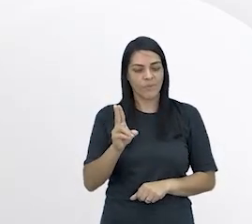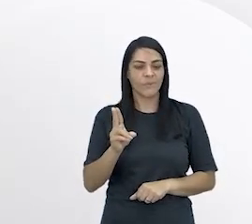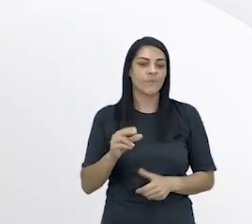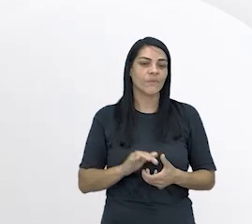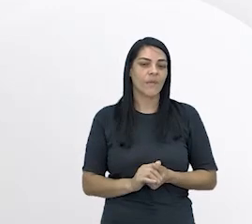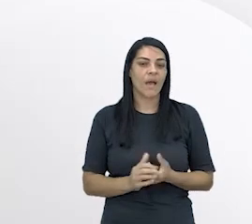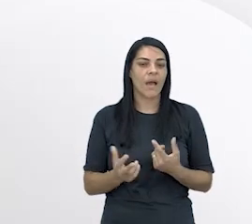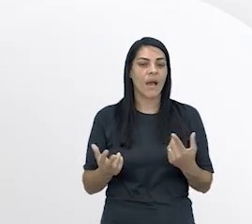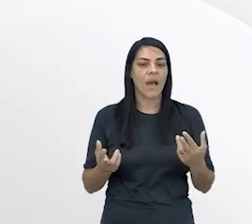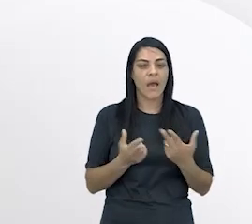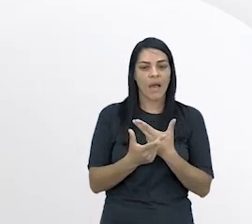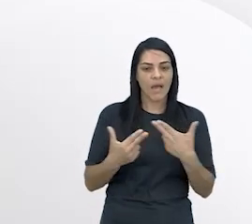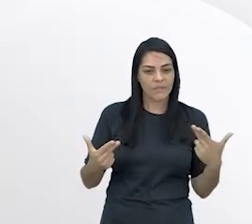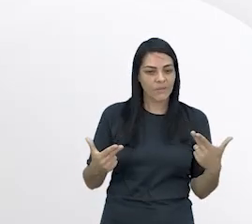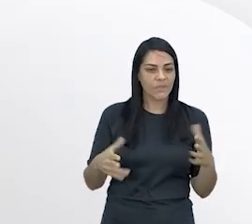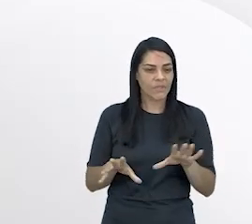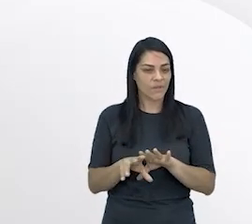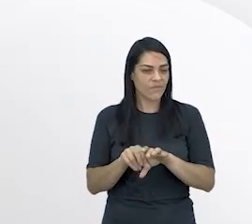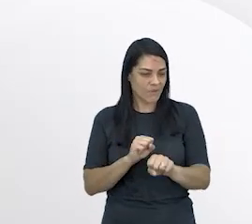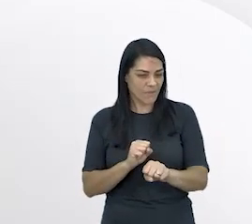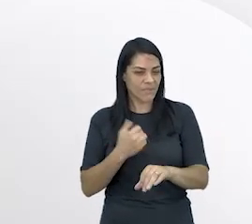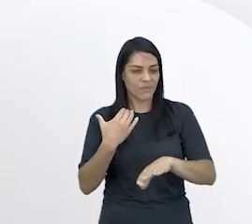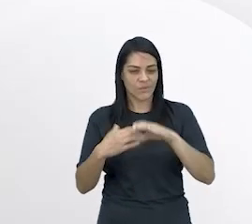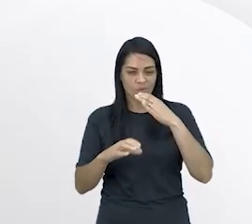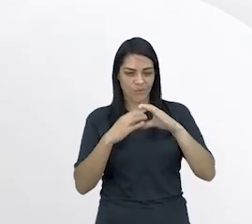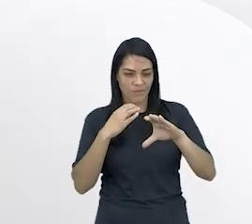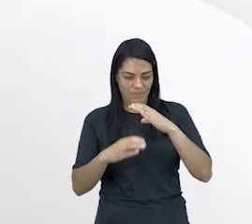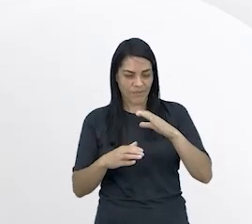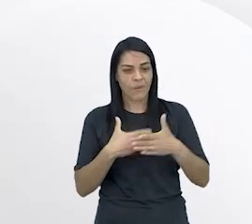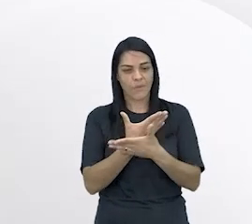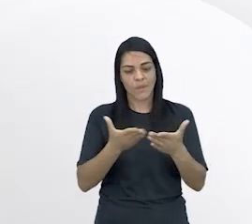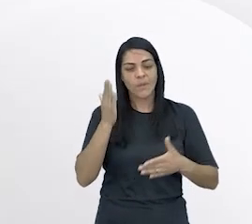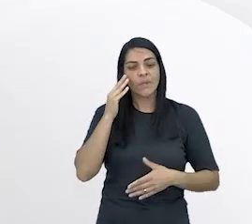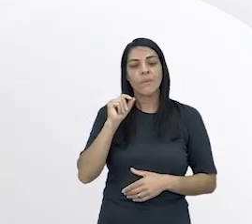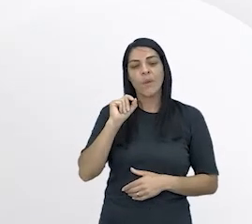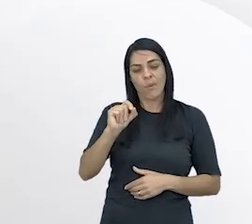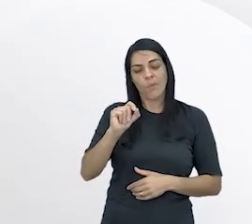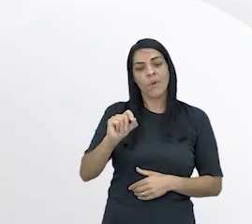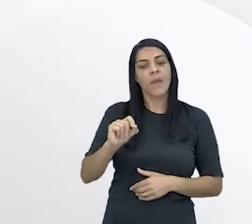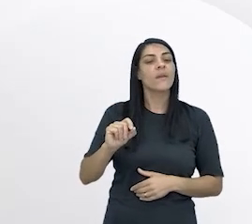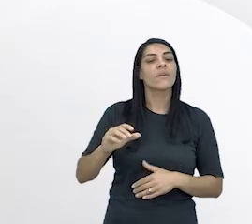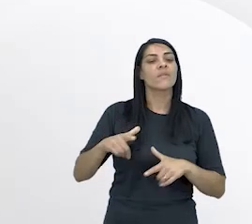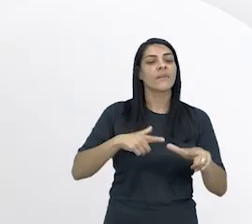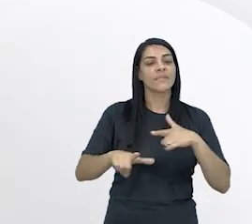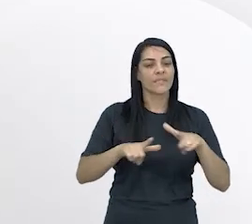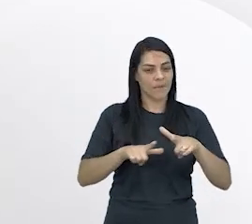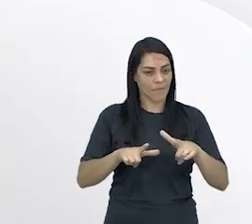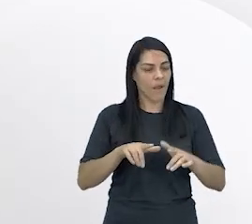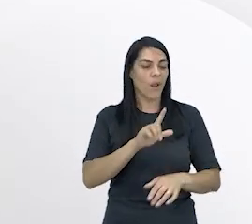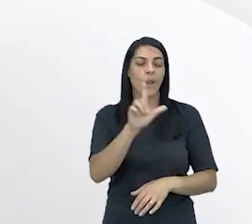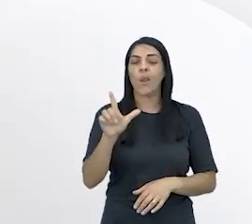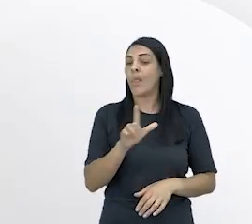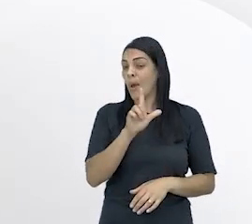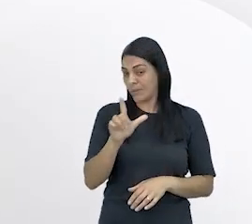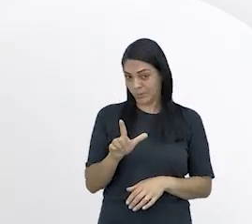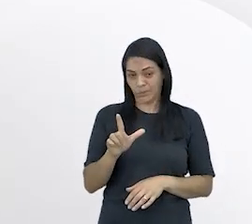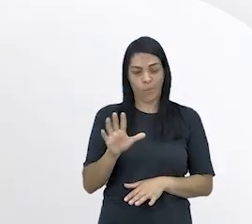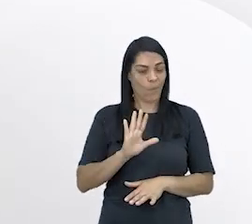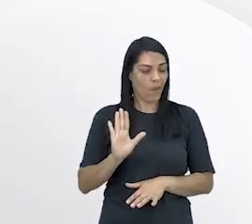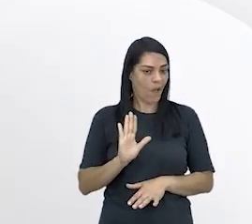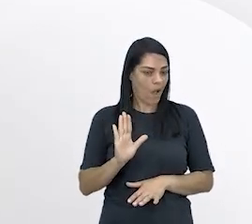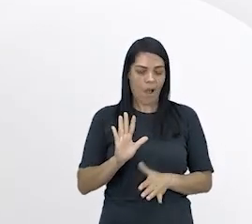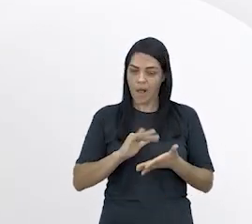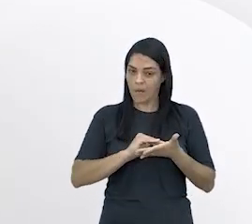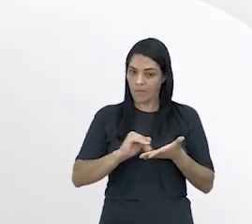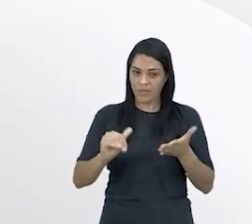gerais docentes para a gente ver também o que que vai ser trabalhado, né? Sim. E lógico, a gente não vai tirar